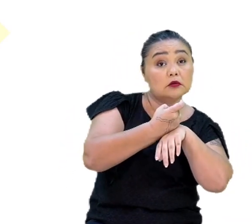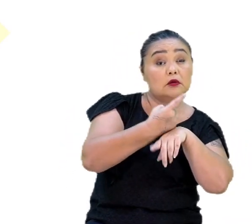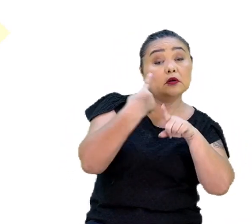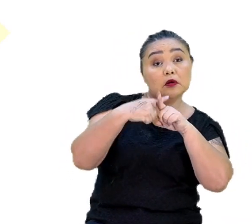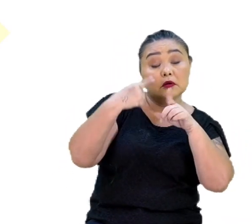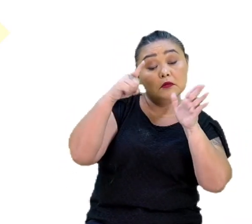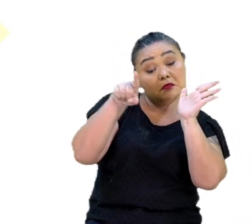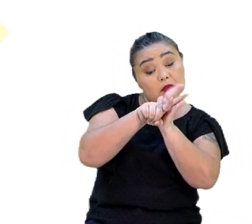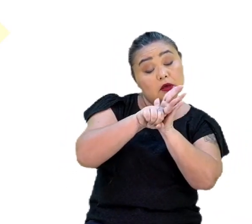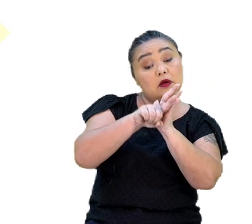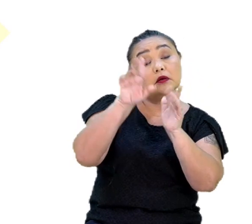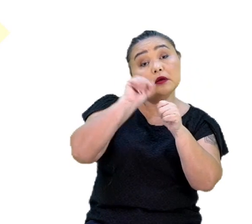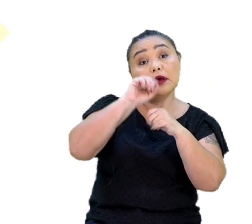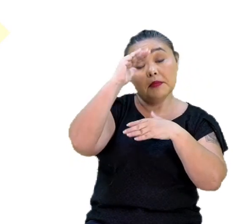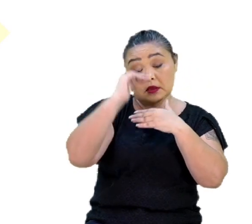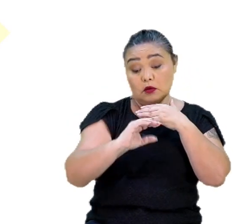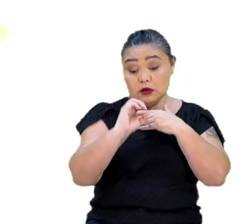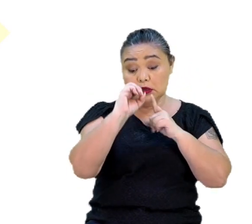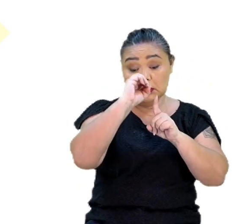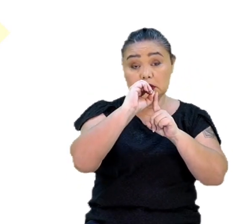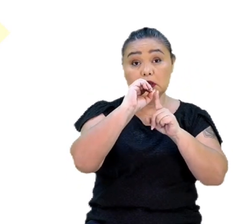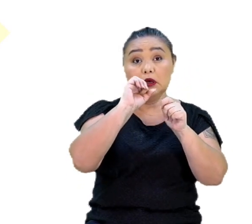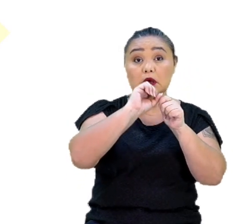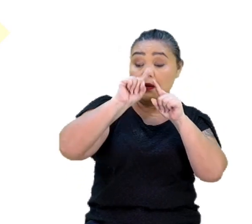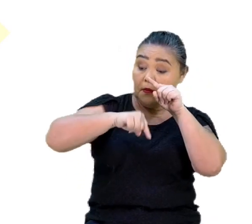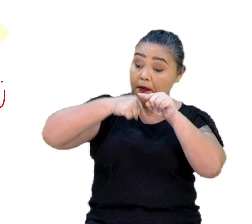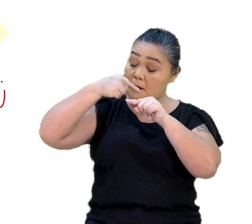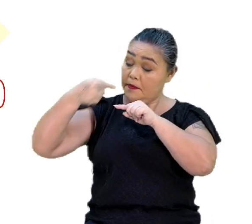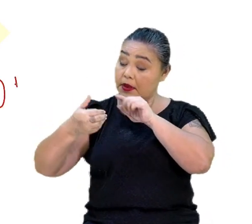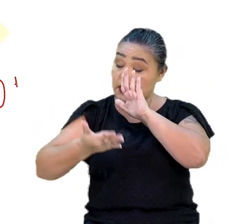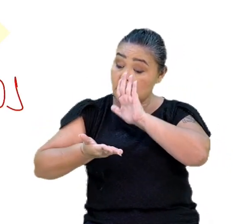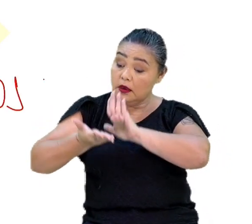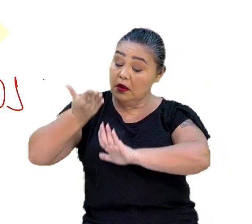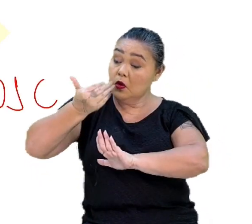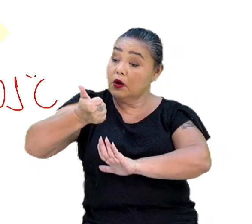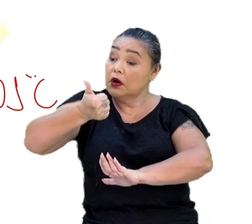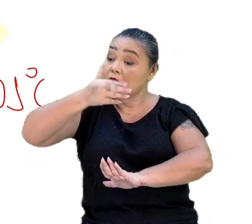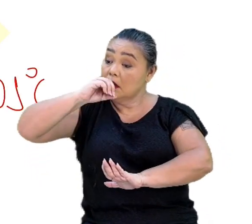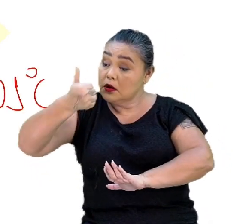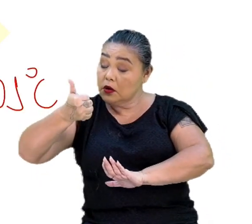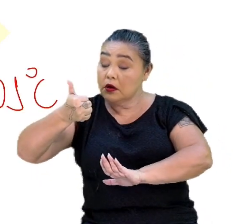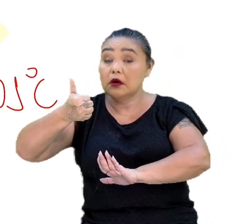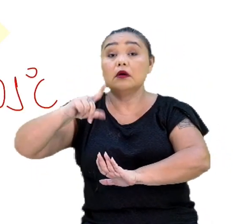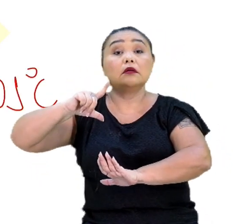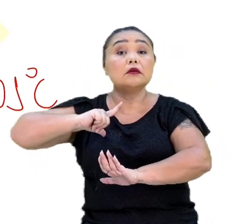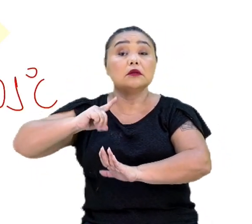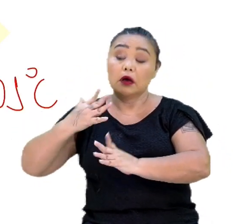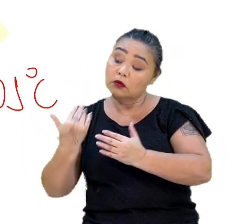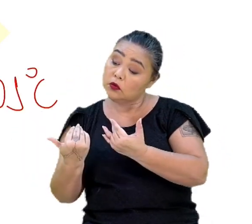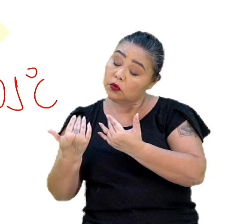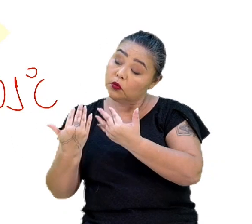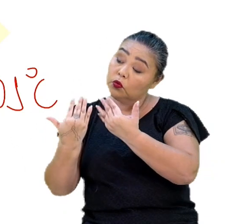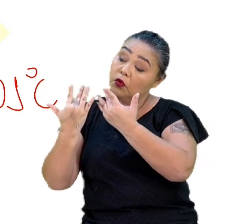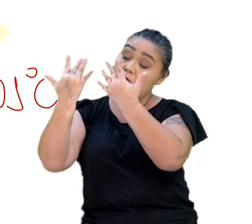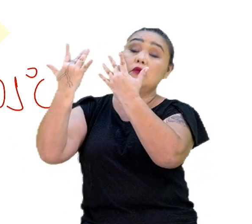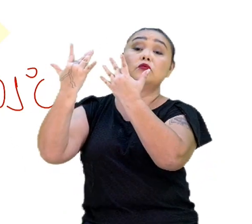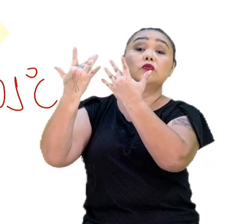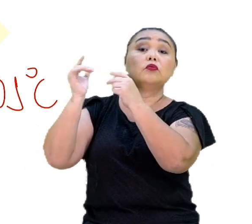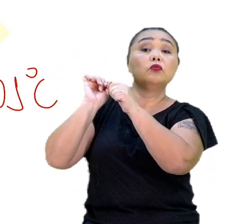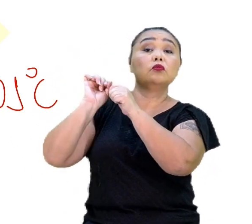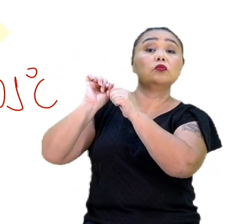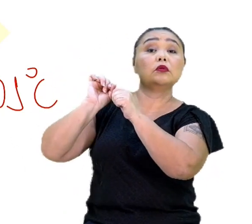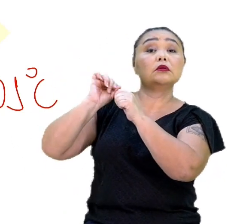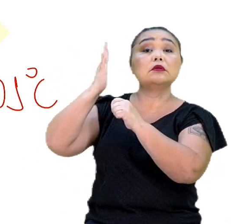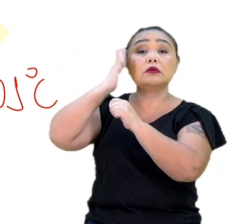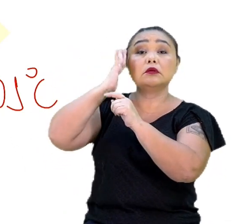menos 1 é menor que 0. E se ela estiver a 101 graus Celsius, ela vai estar no estado gasoso,